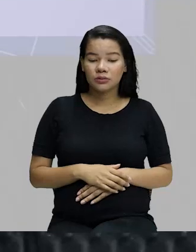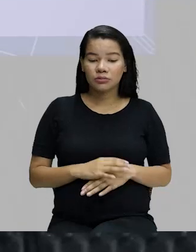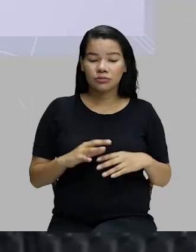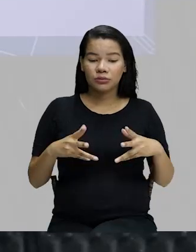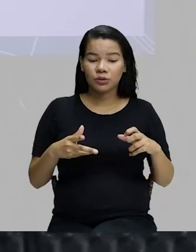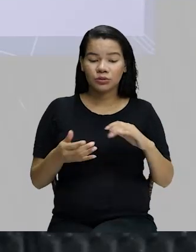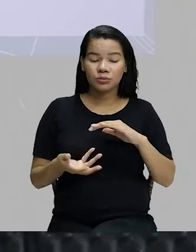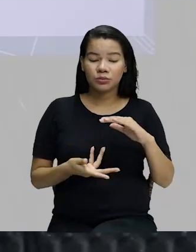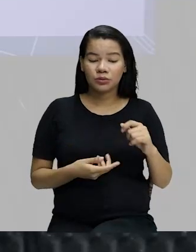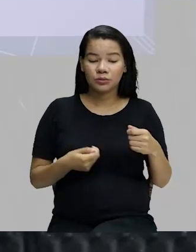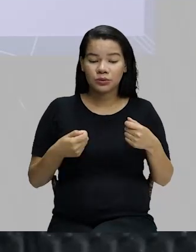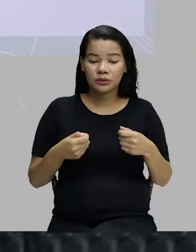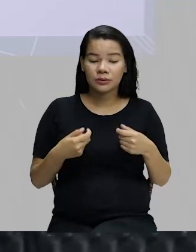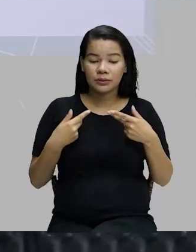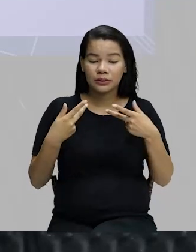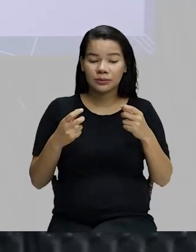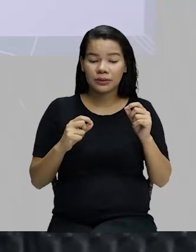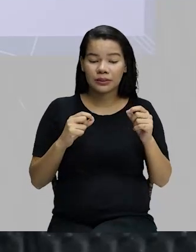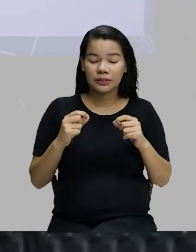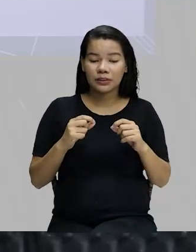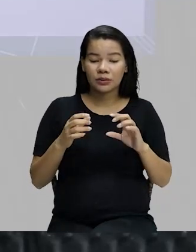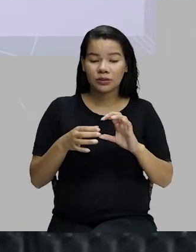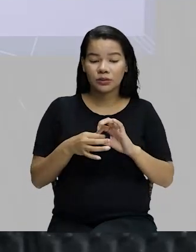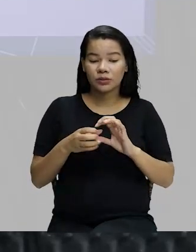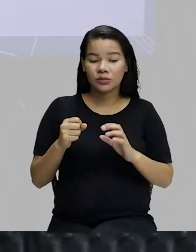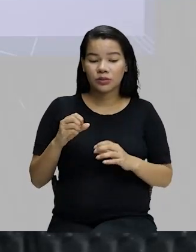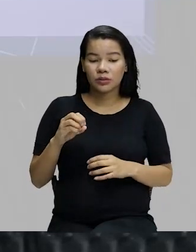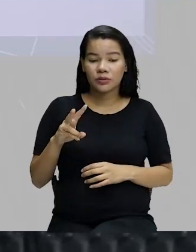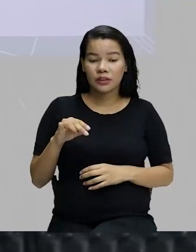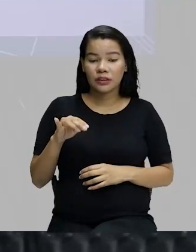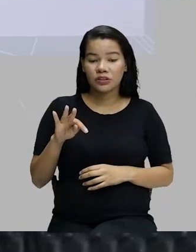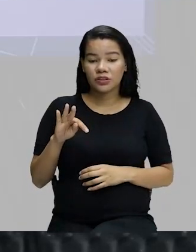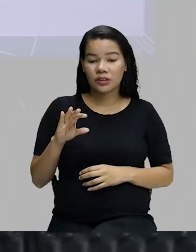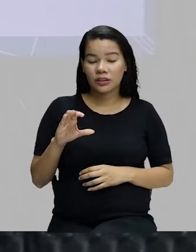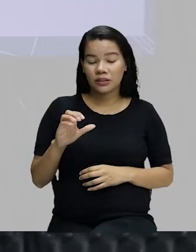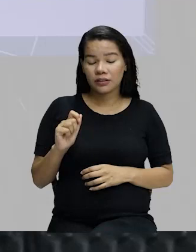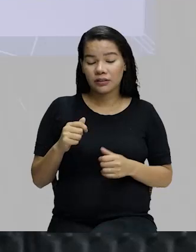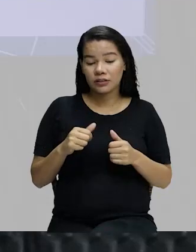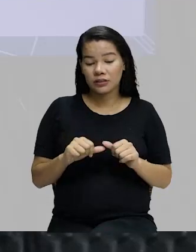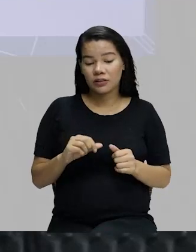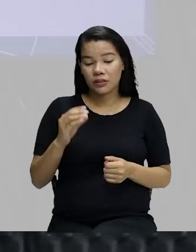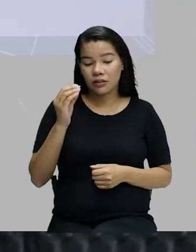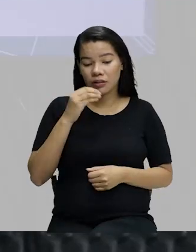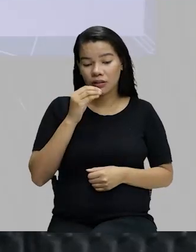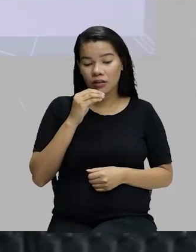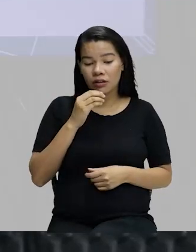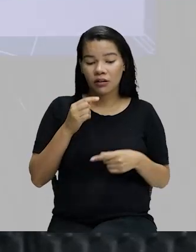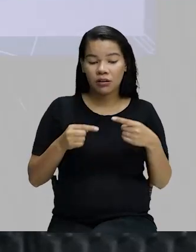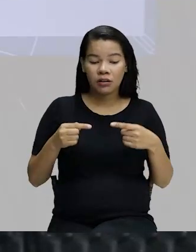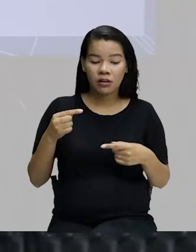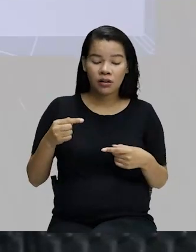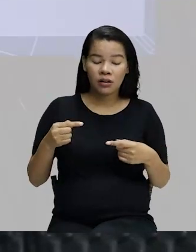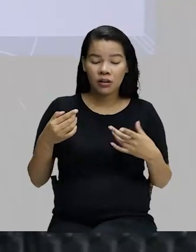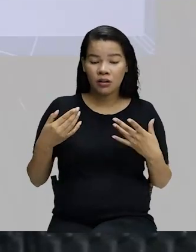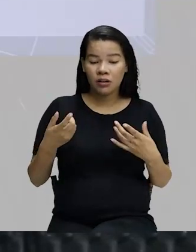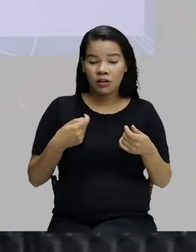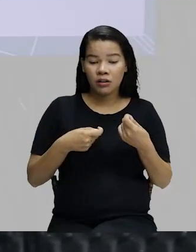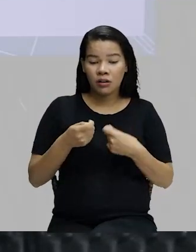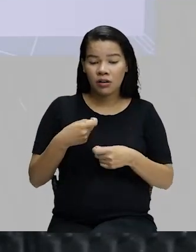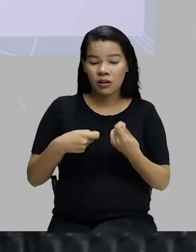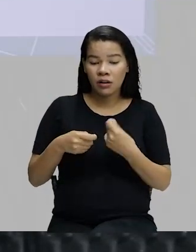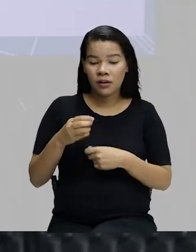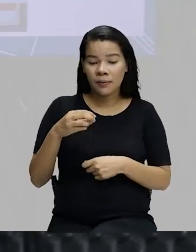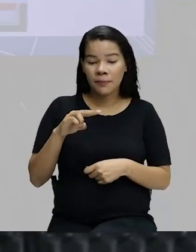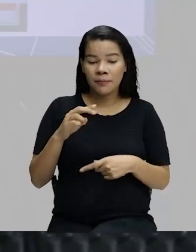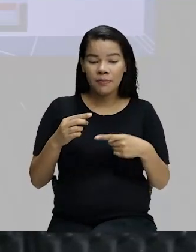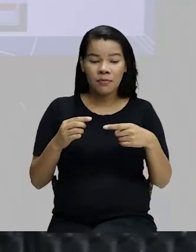União Soviética estava fraca, tanto politicamente, economicamente, certo? Militarmente também. Então,